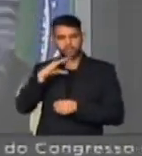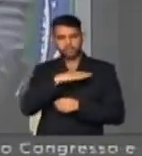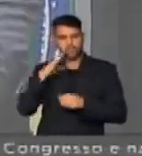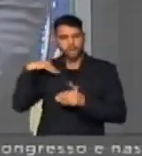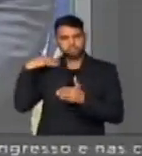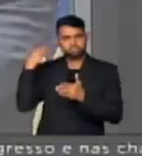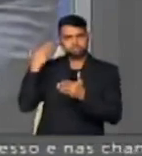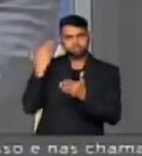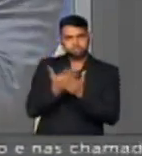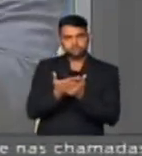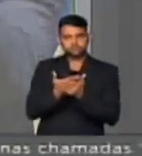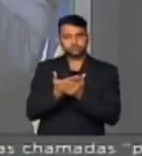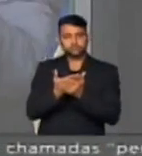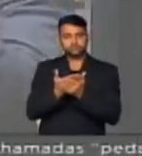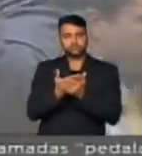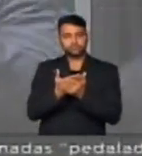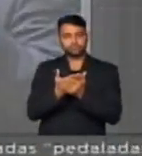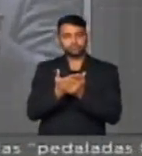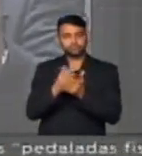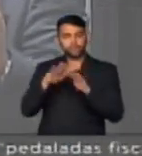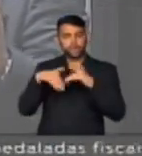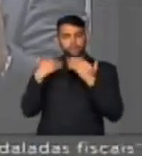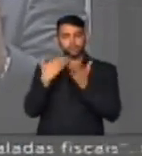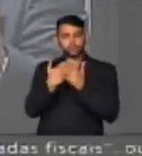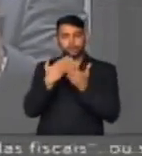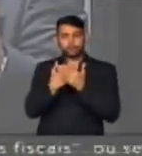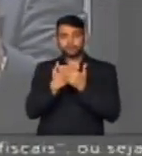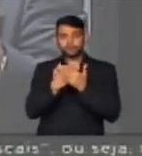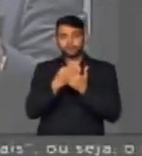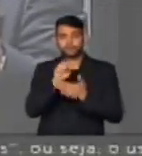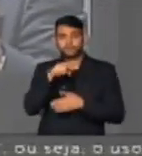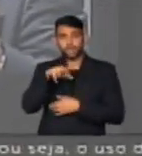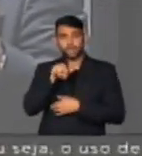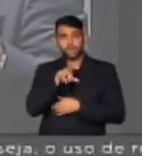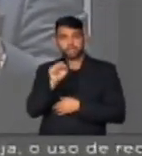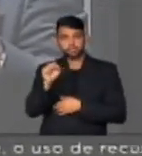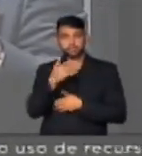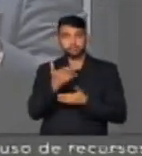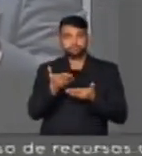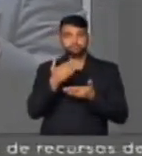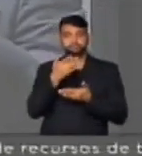do tempo a escola do cinismo.